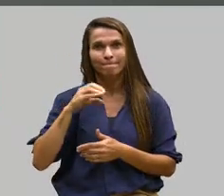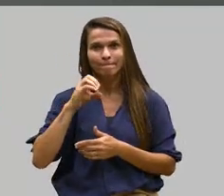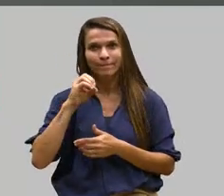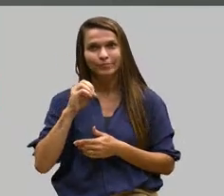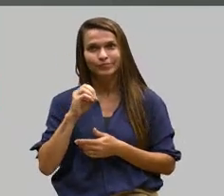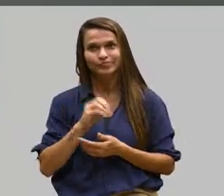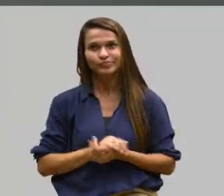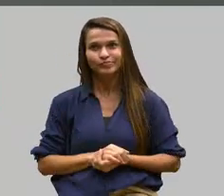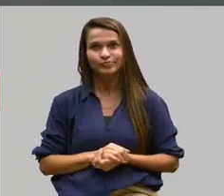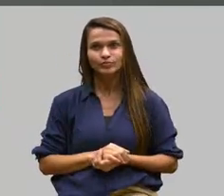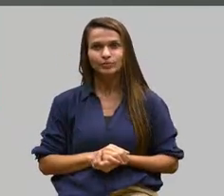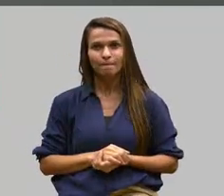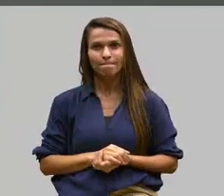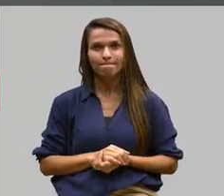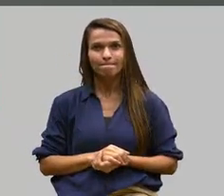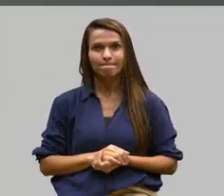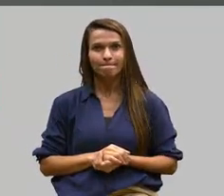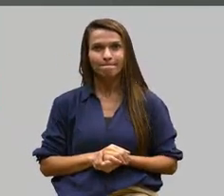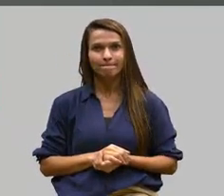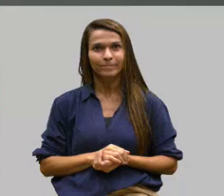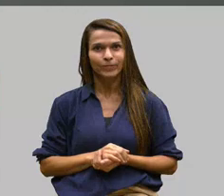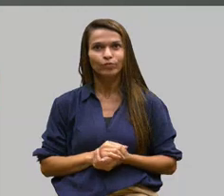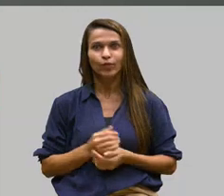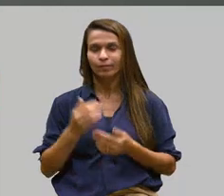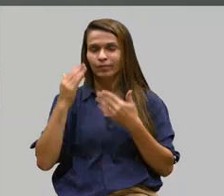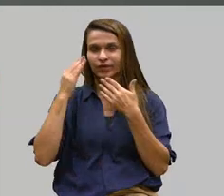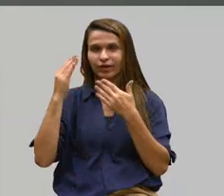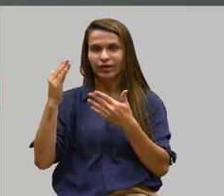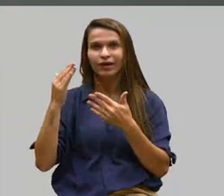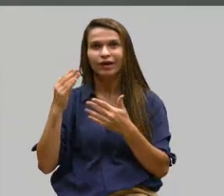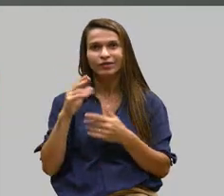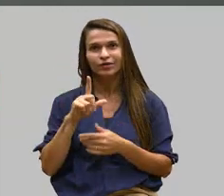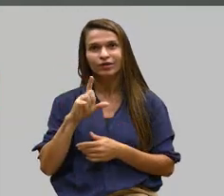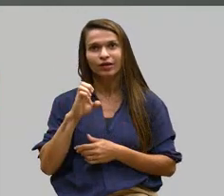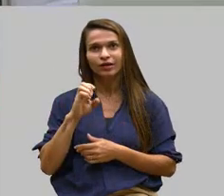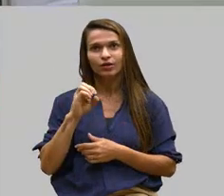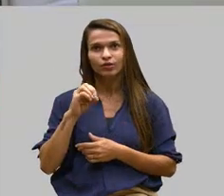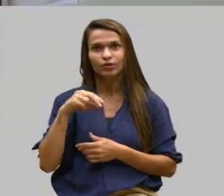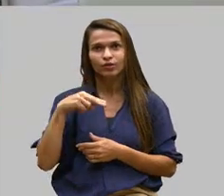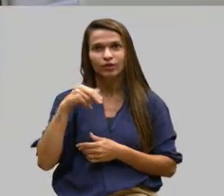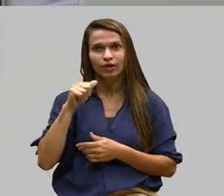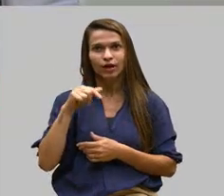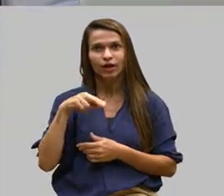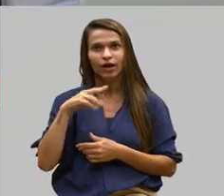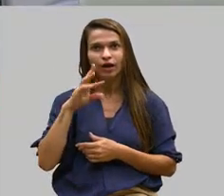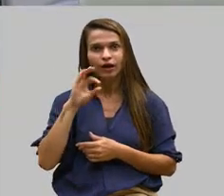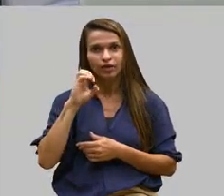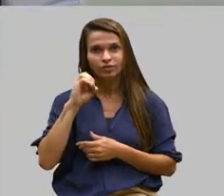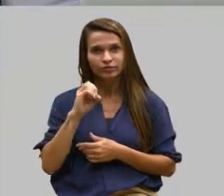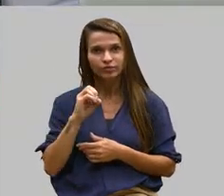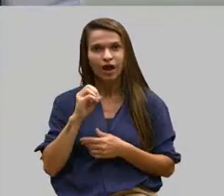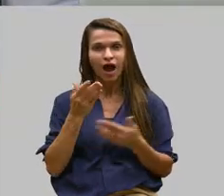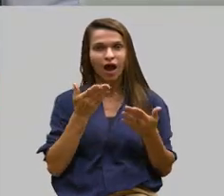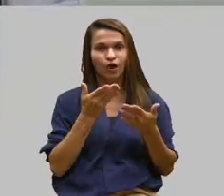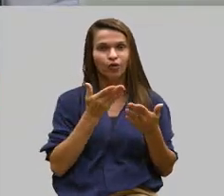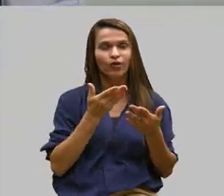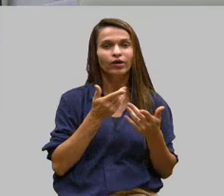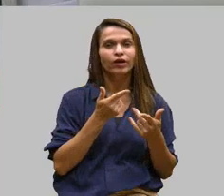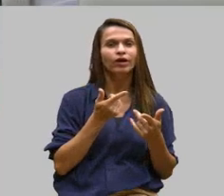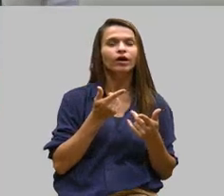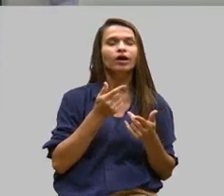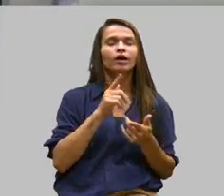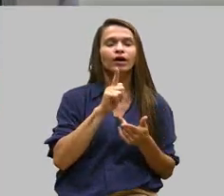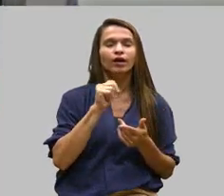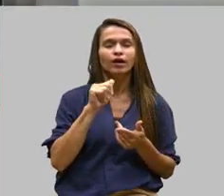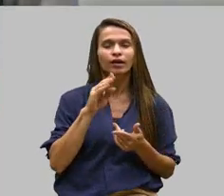Leonardo belas palavras vamos passar a palavra Gabriel Lourenço Silva Camargo auxiliar